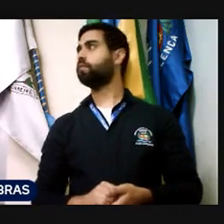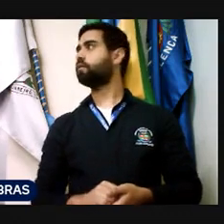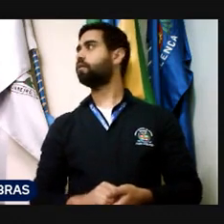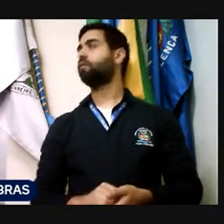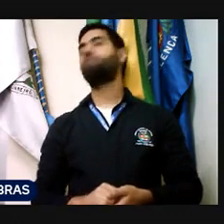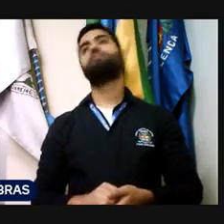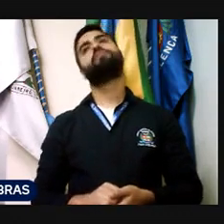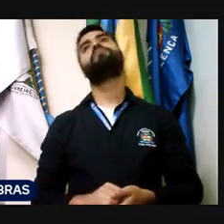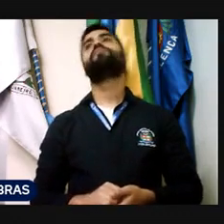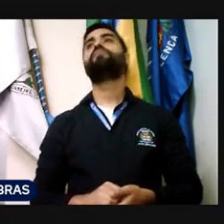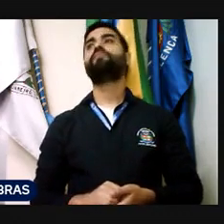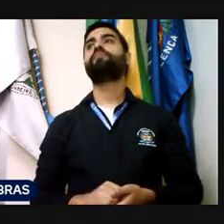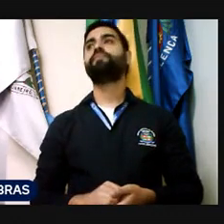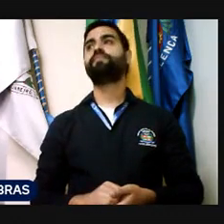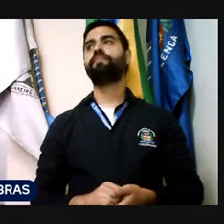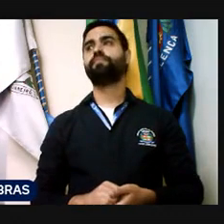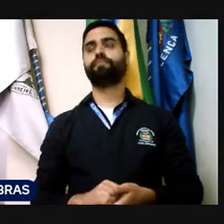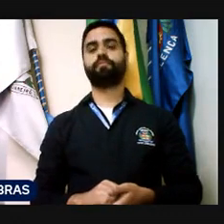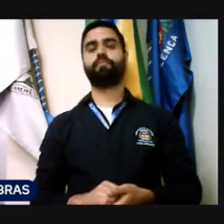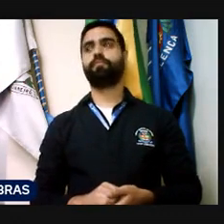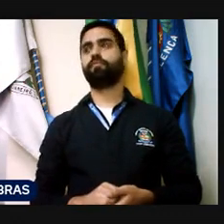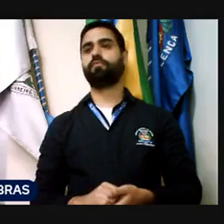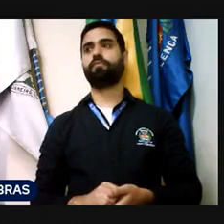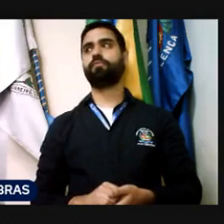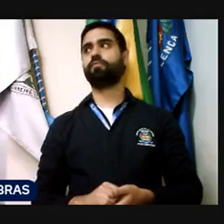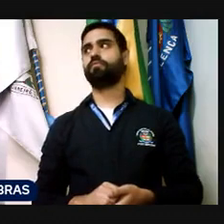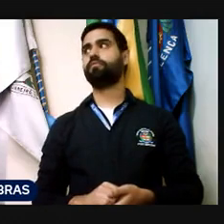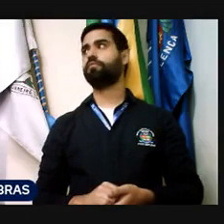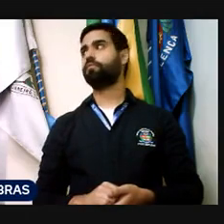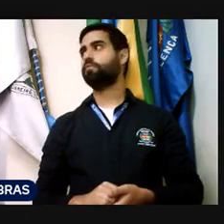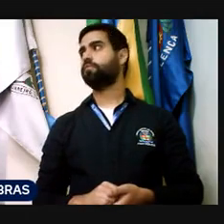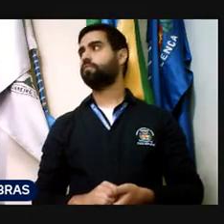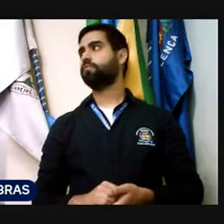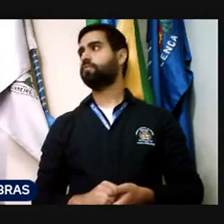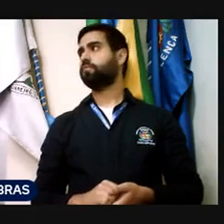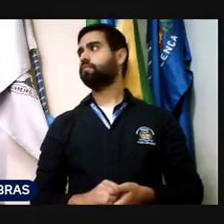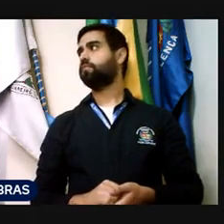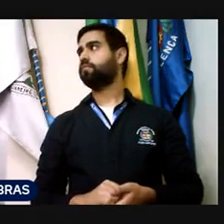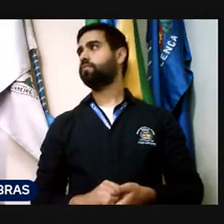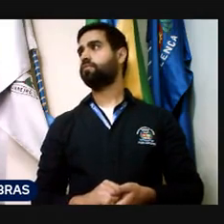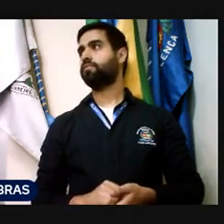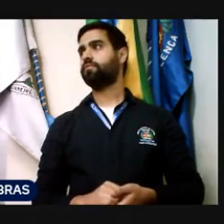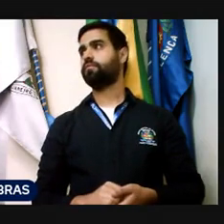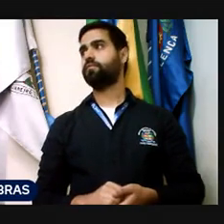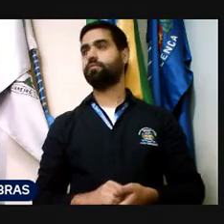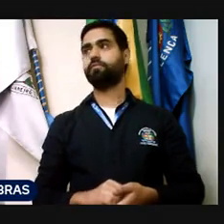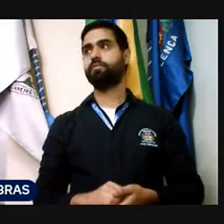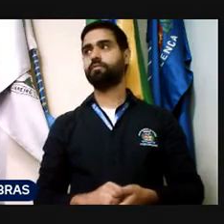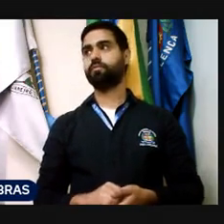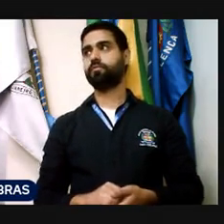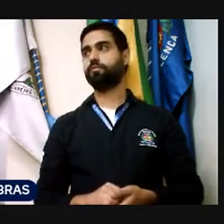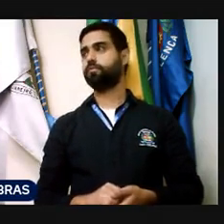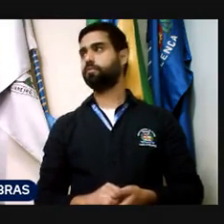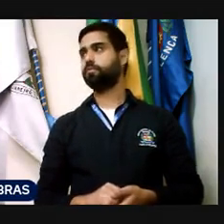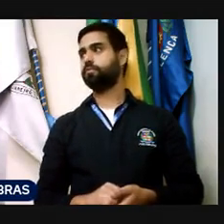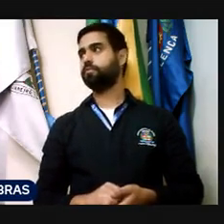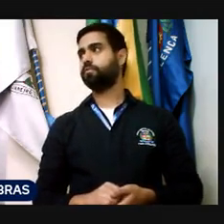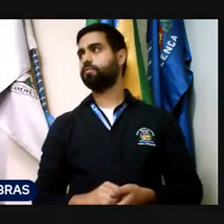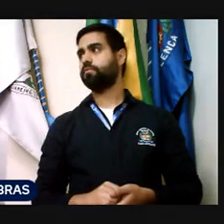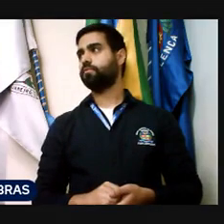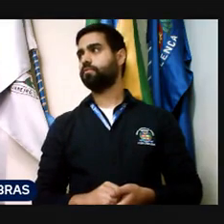Pena, vereador Saulo Correia, vereador Eduardo Ávila, presente. Vereador Fábio